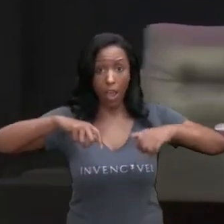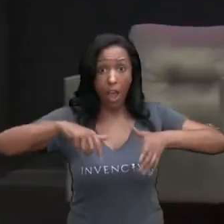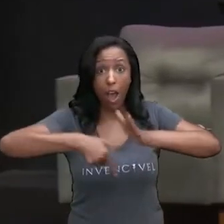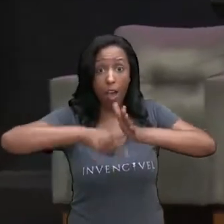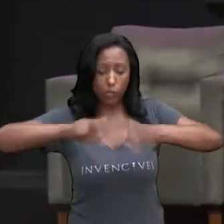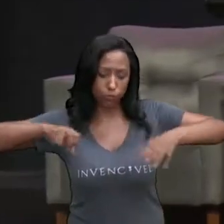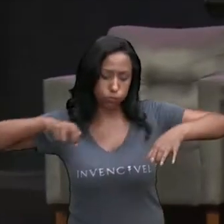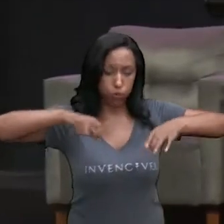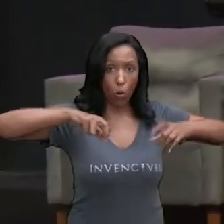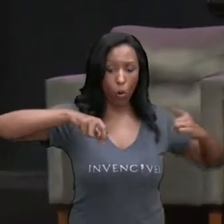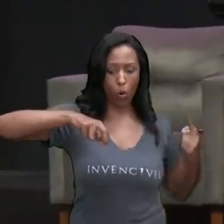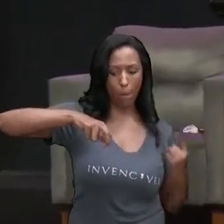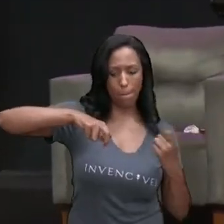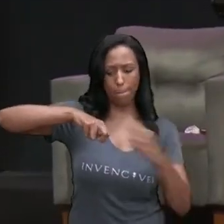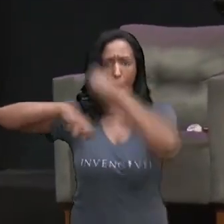Pou!